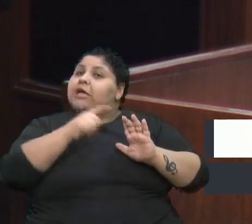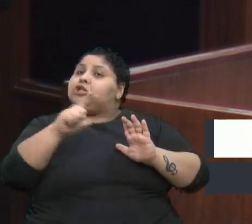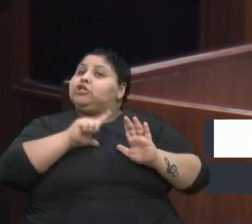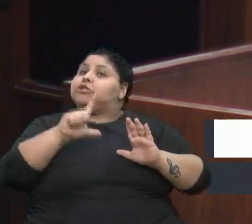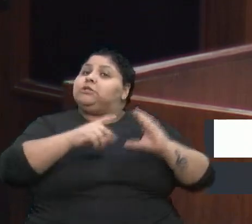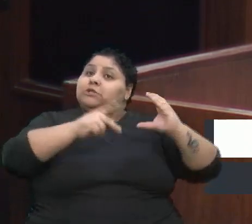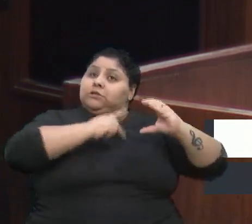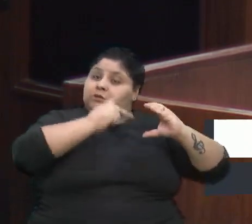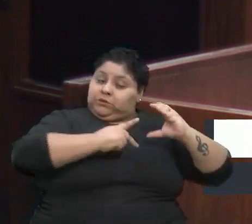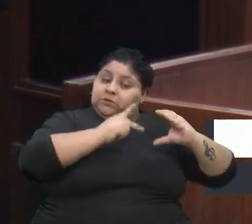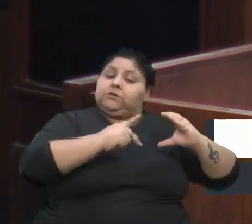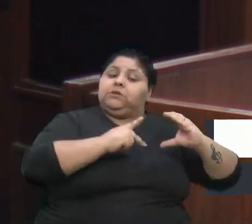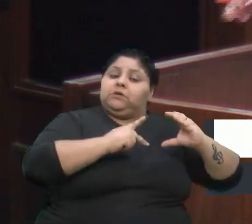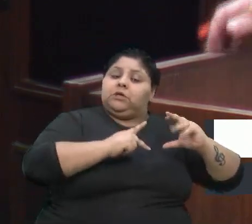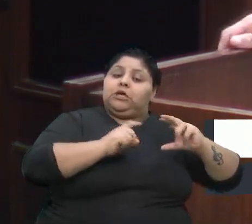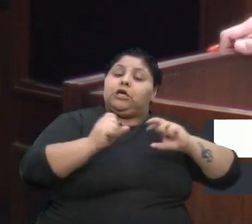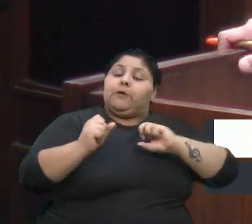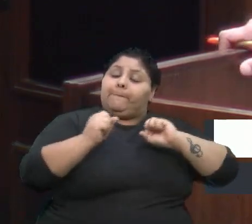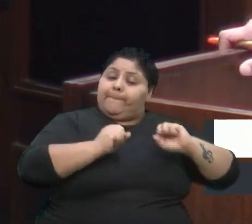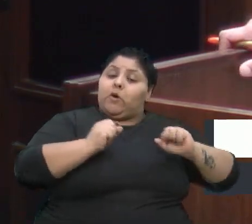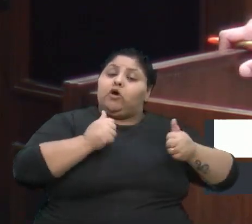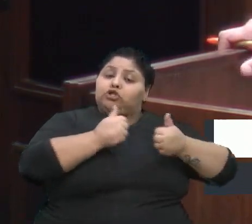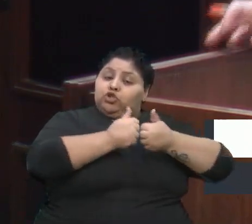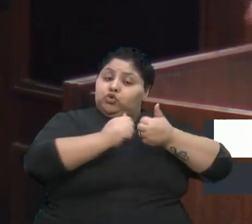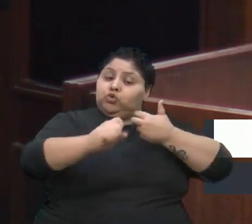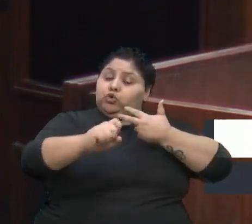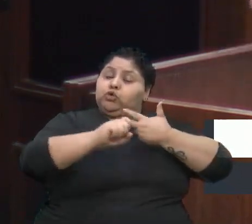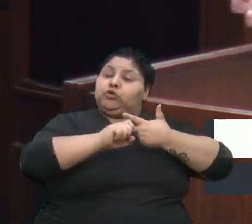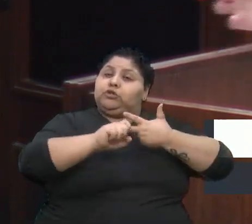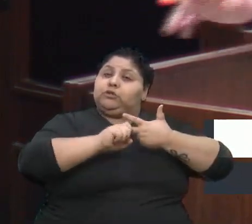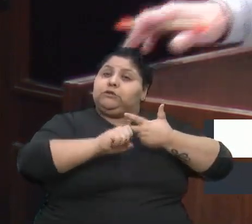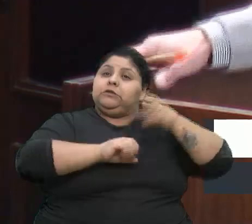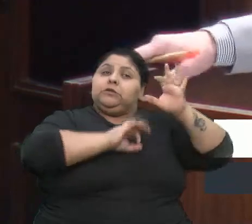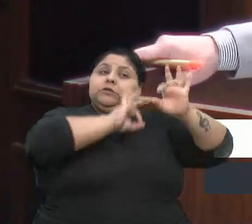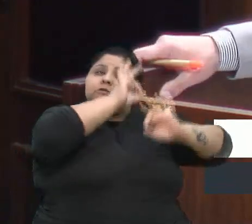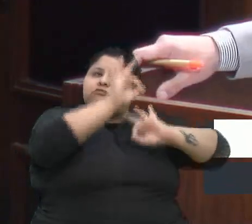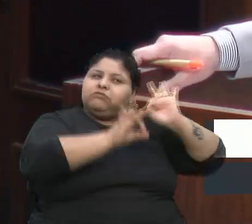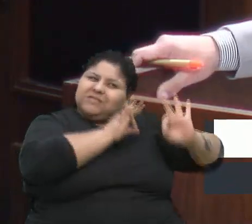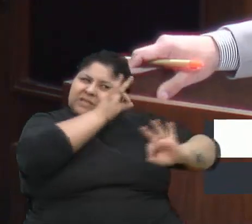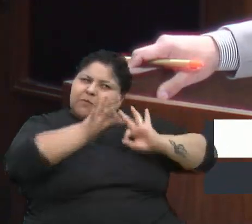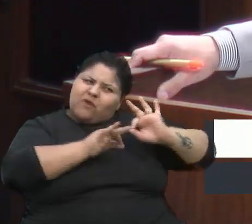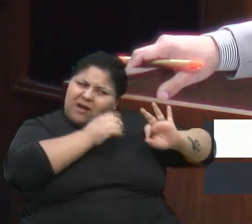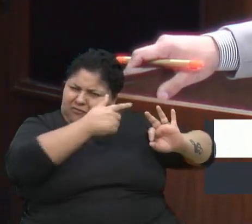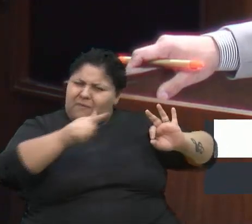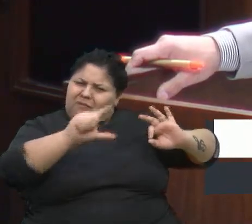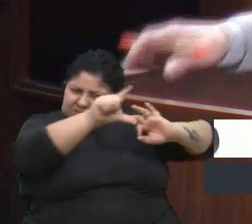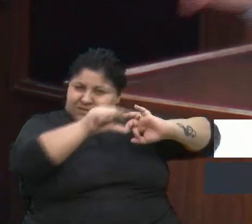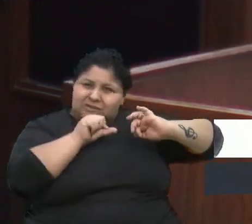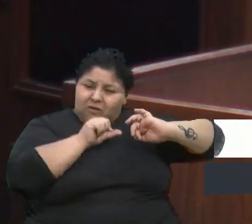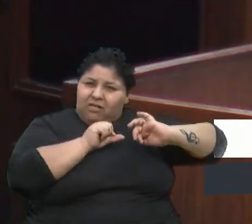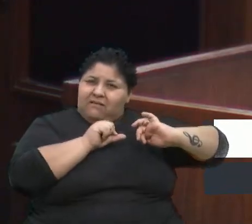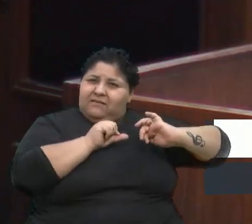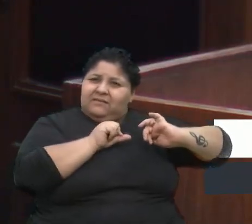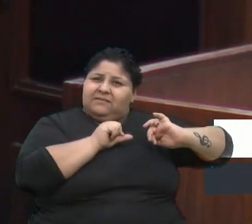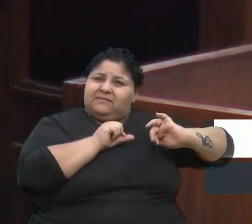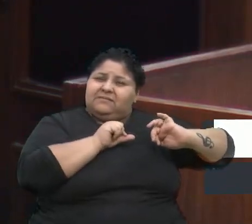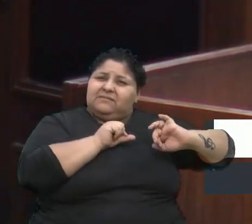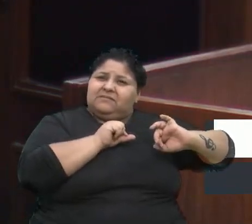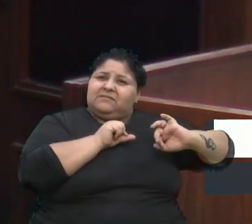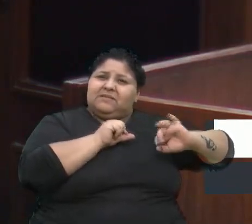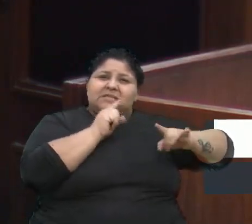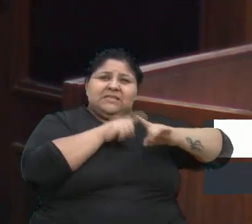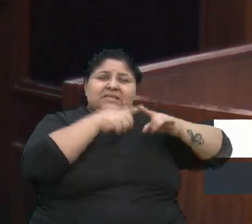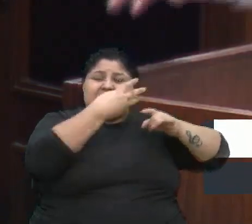que dá para também, juntamente com o Executivo, elaborar alguma alternativa, porque